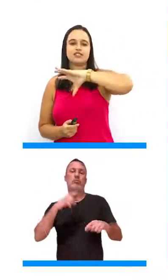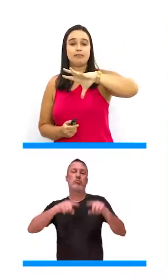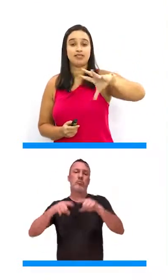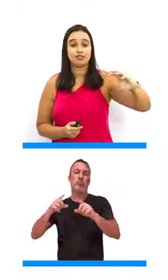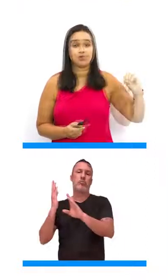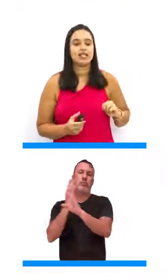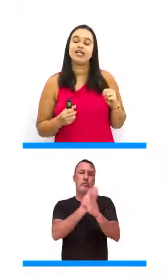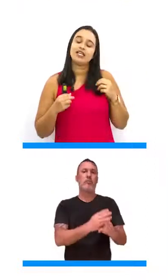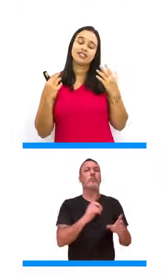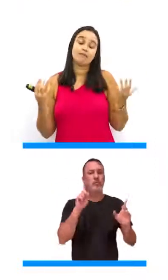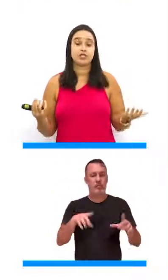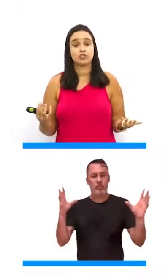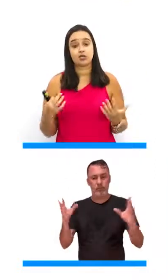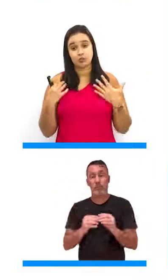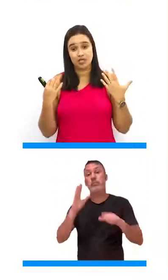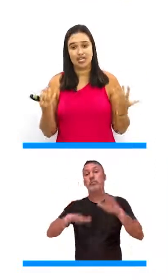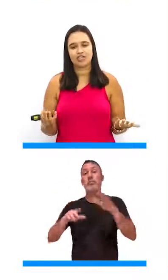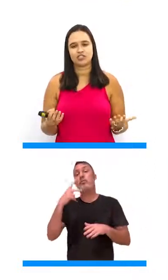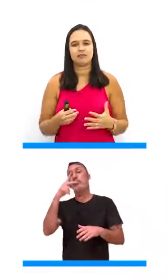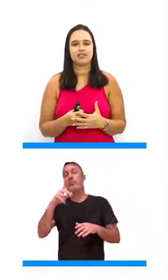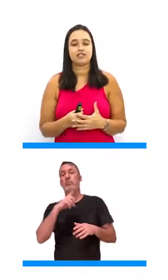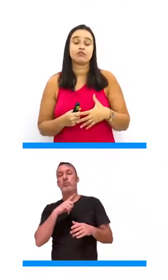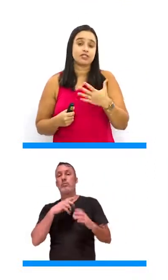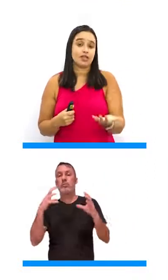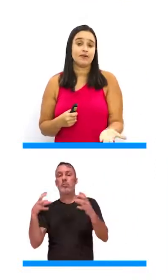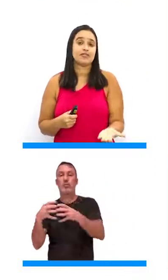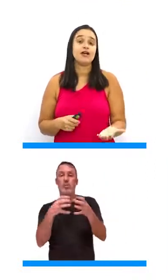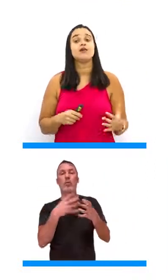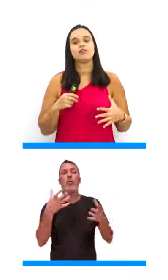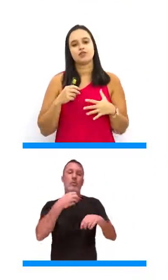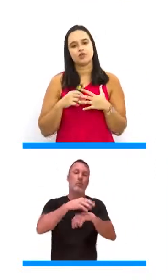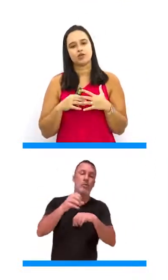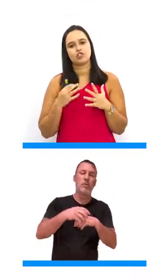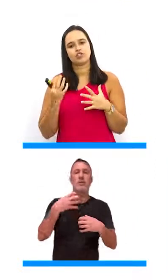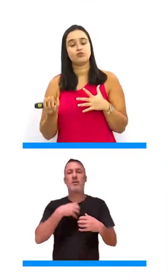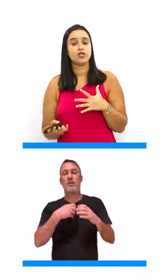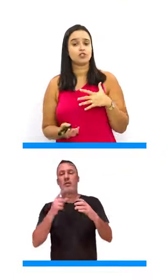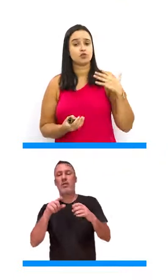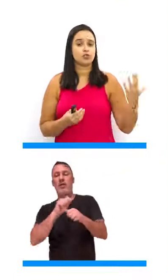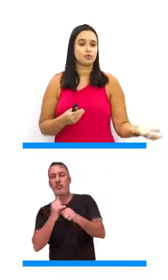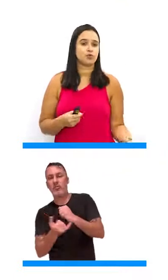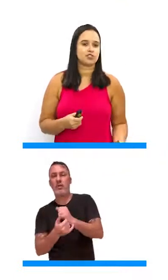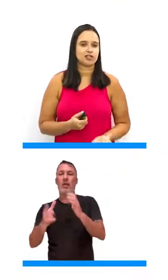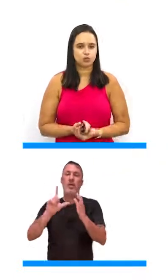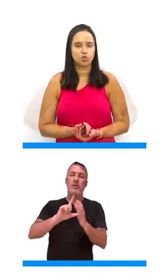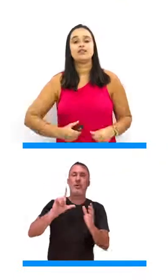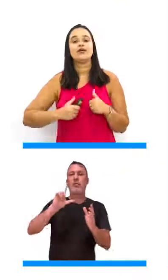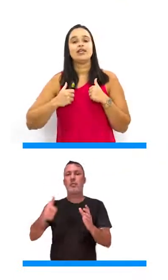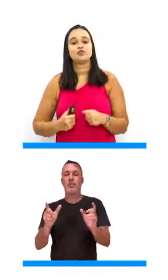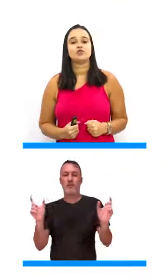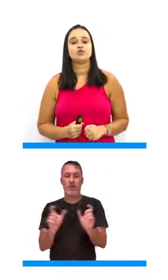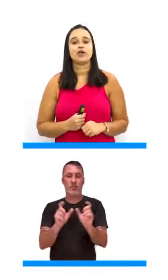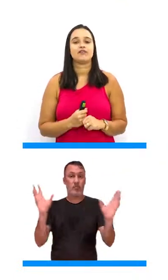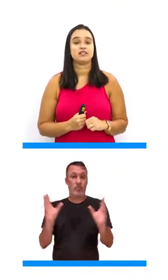várias interpretações, né? E aí depende da sua carga de interpretação que você quer passar, você usa o adjetivo antes ou depois, né, do nome. Então